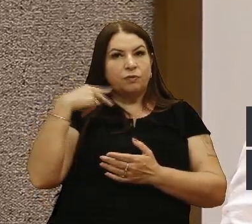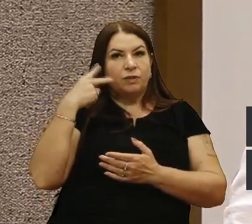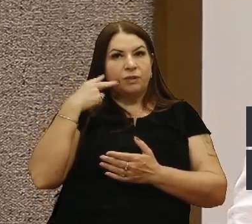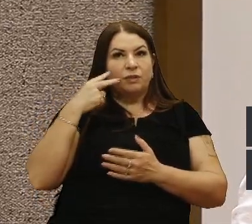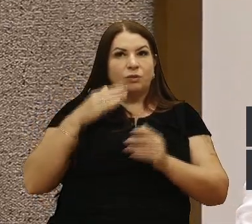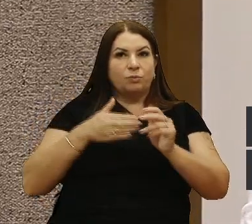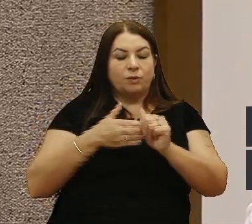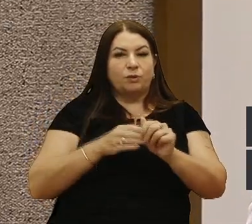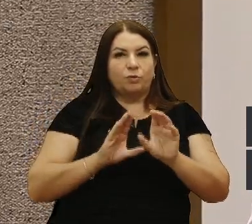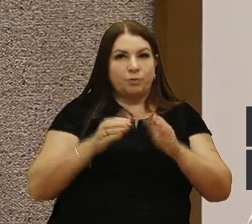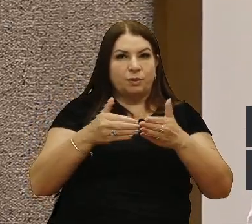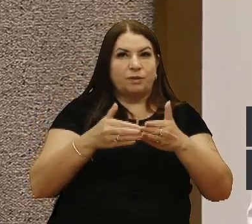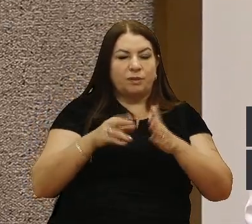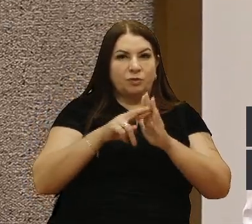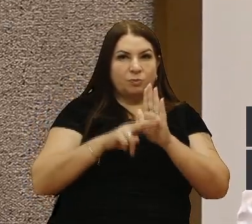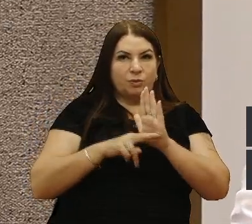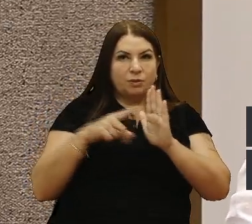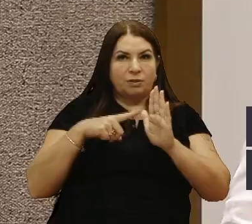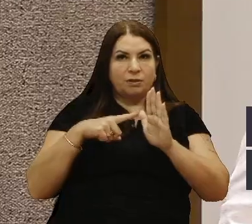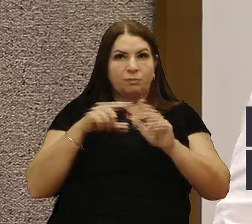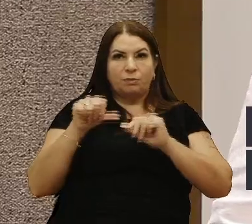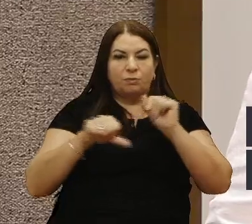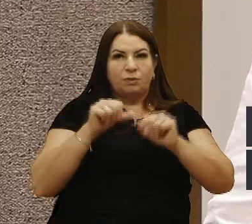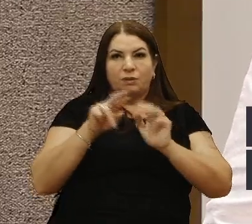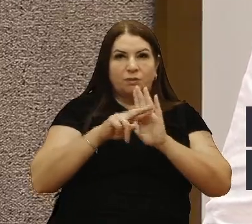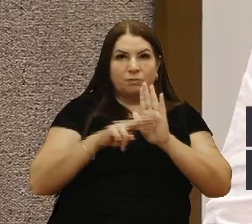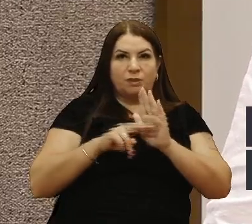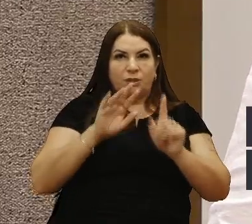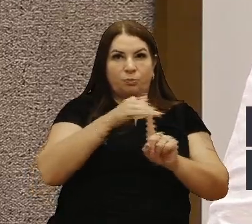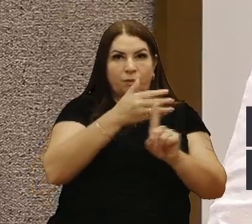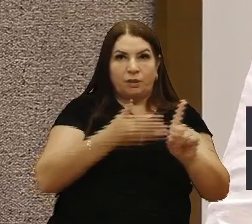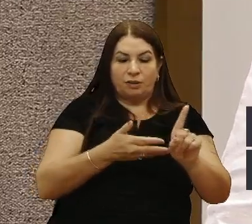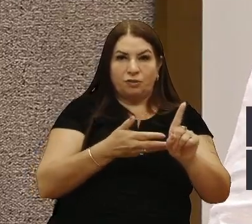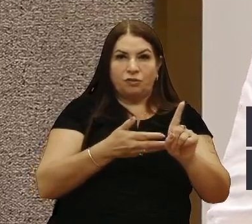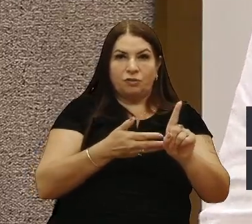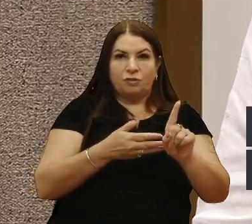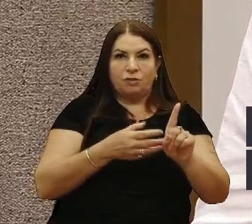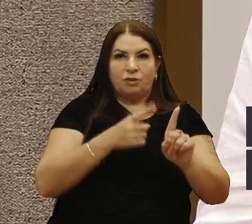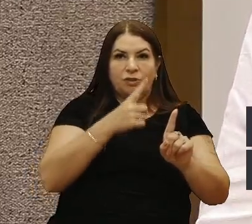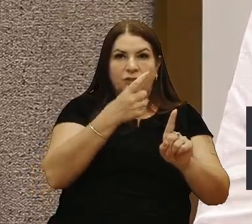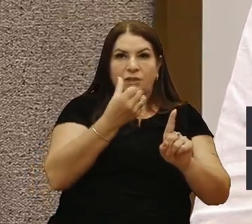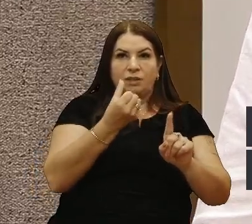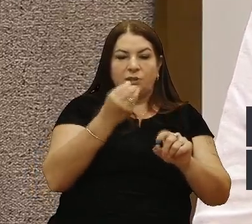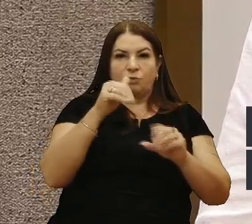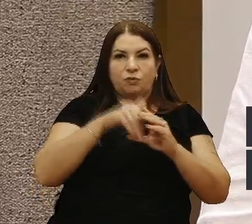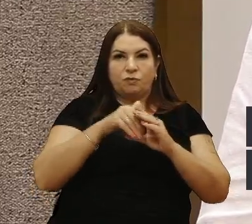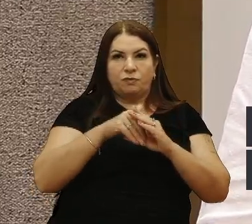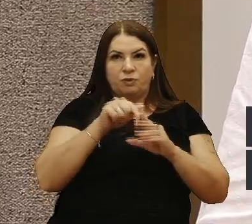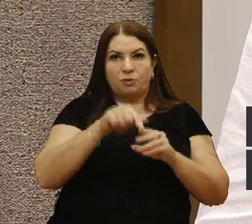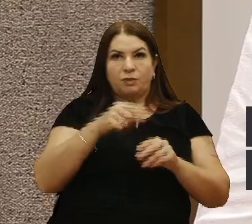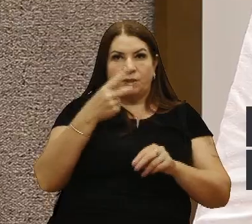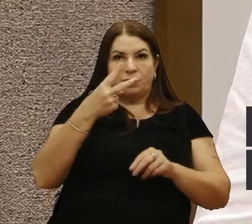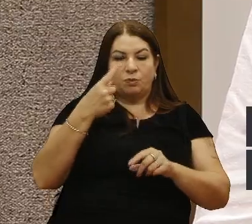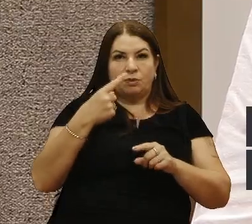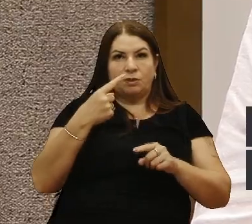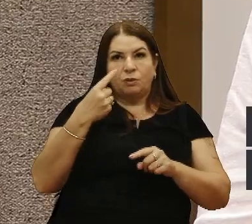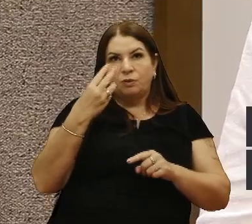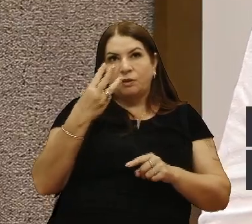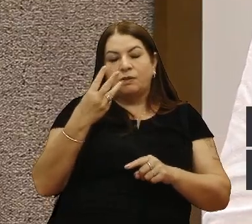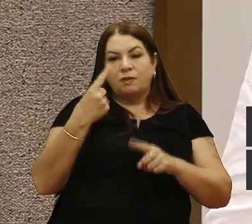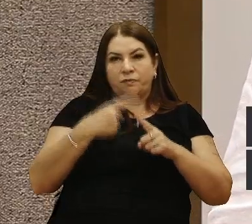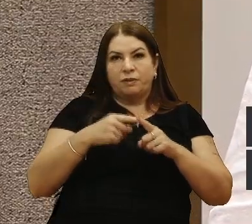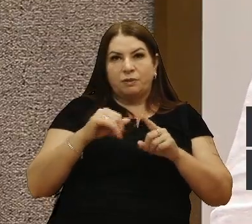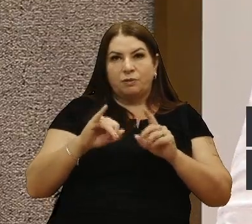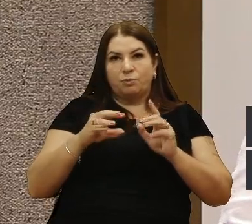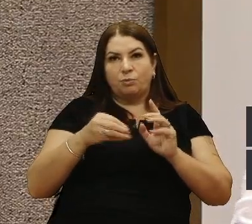nossa Comissão de Revisão de Regimento Interno, que nós temos que alterar o regramento para homenagens. 16 é muito voto. Essa aqui é a segunda ou terceira oportunidade, nós temos